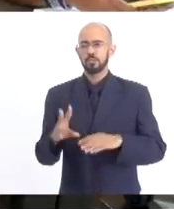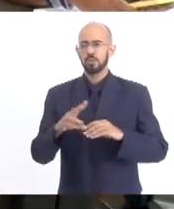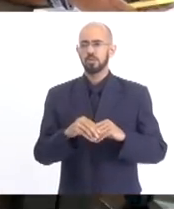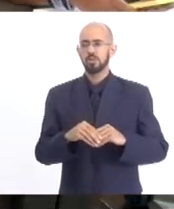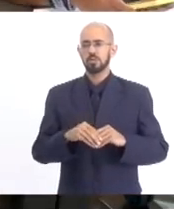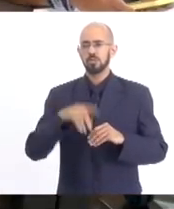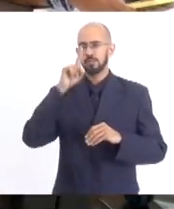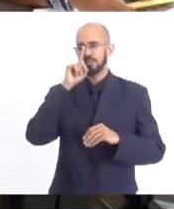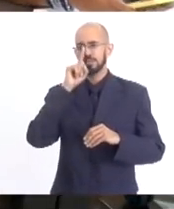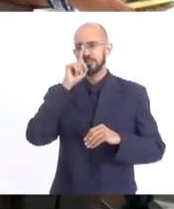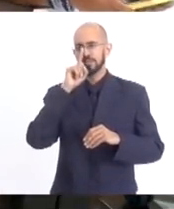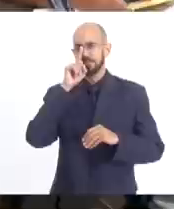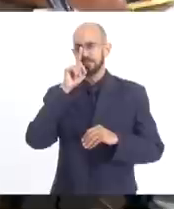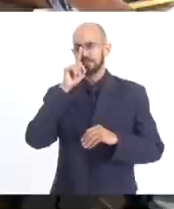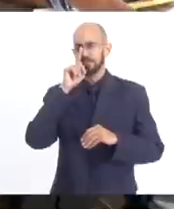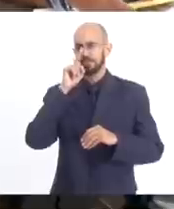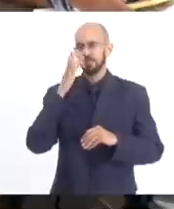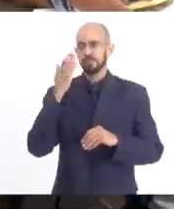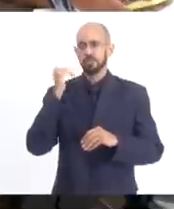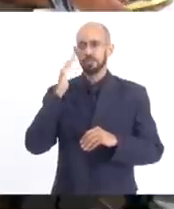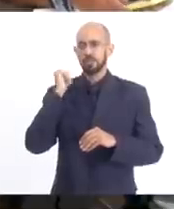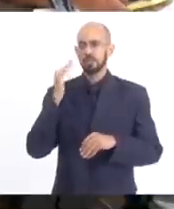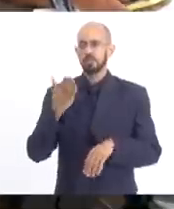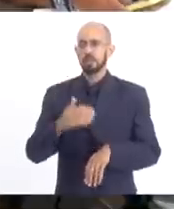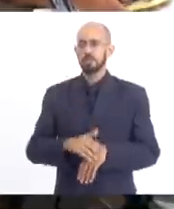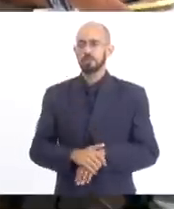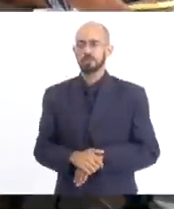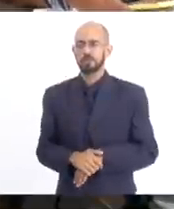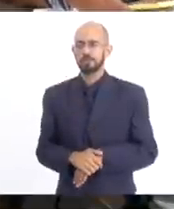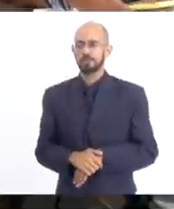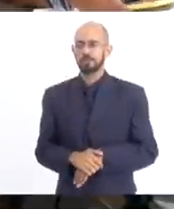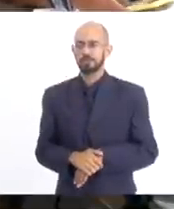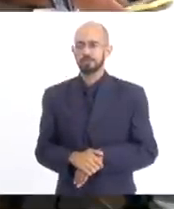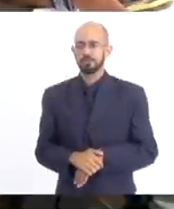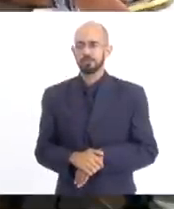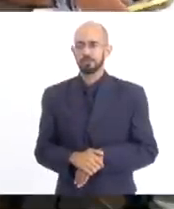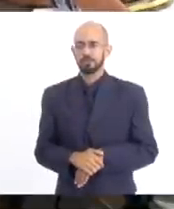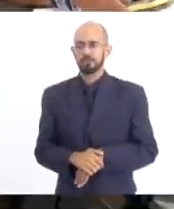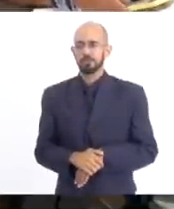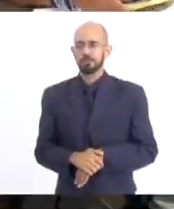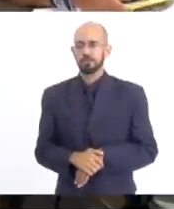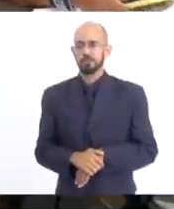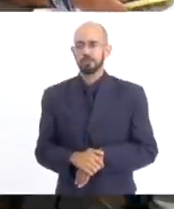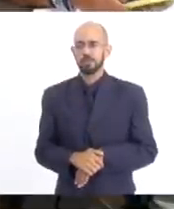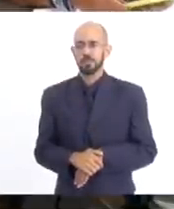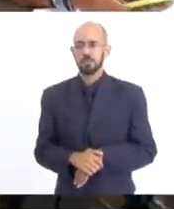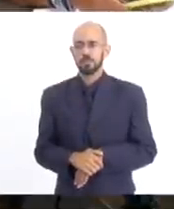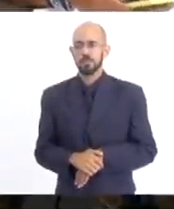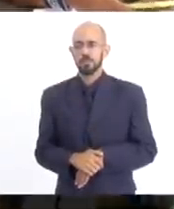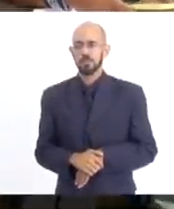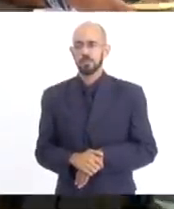para ser pago que é operacional. Deixa eu tentar...